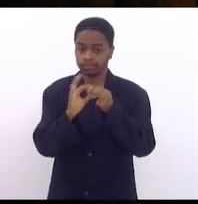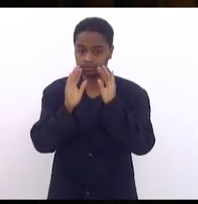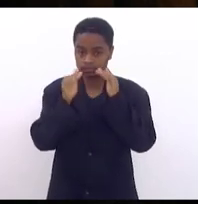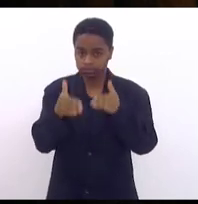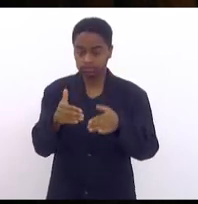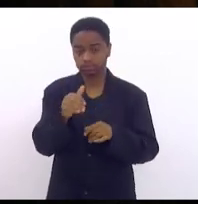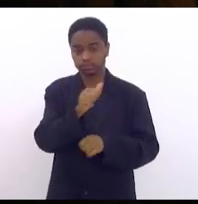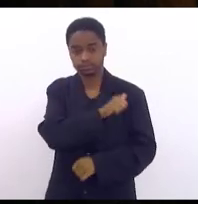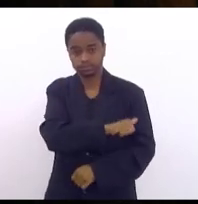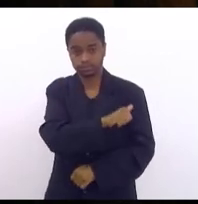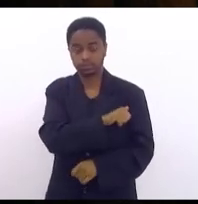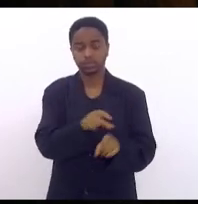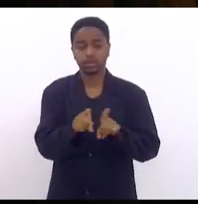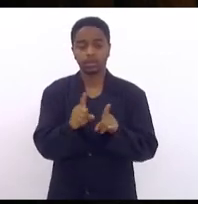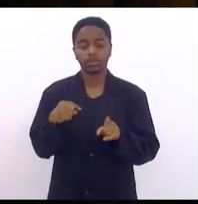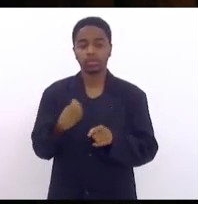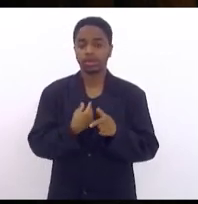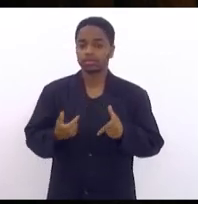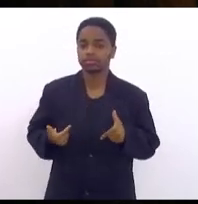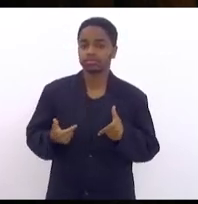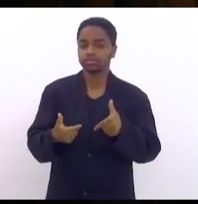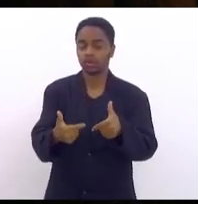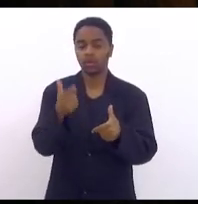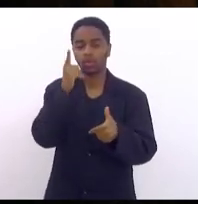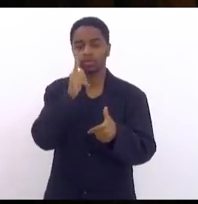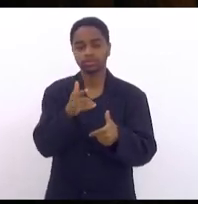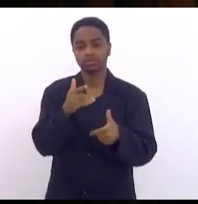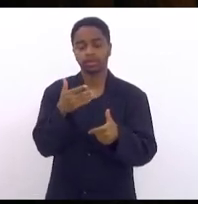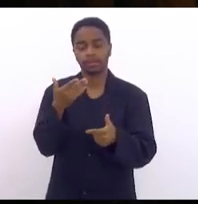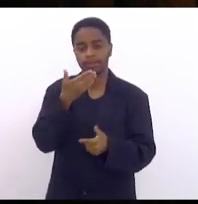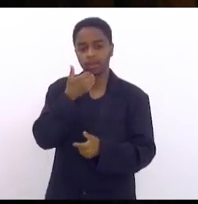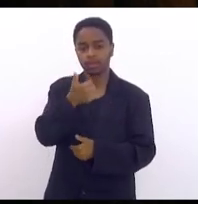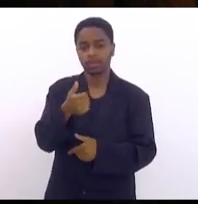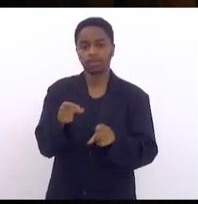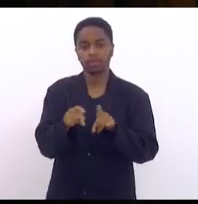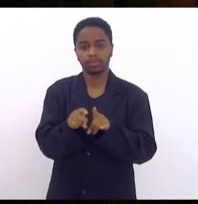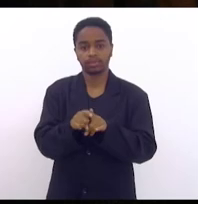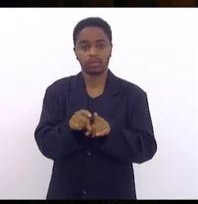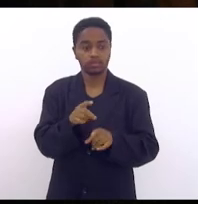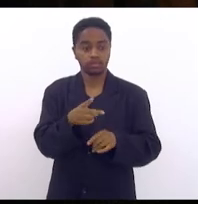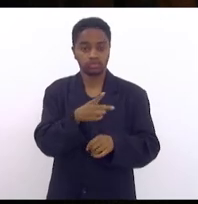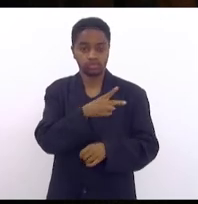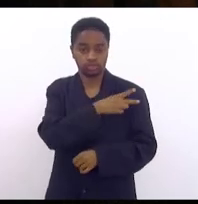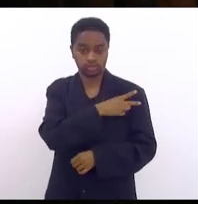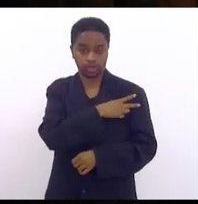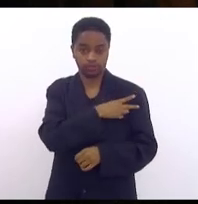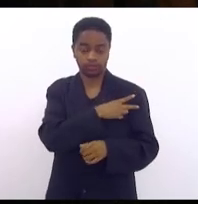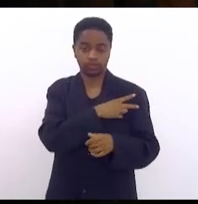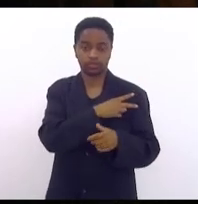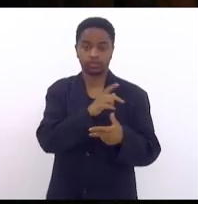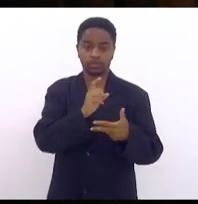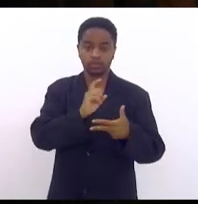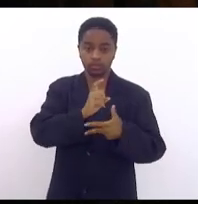de Janeiro, para que possamos enfrentar essa situação e dividir com os chefes de poder executivo a